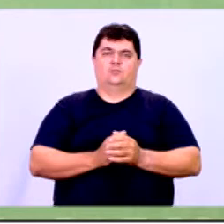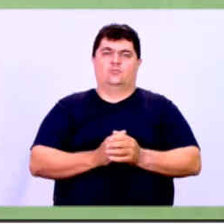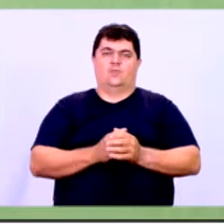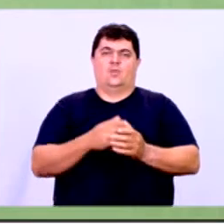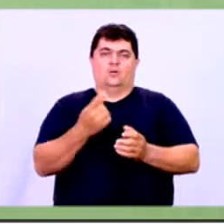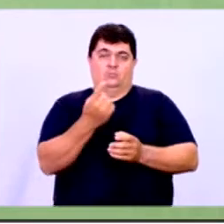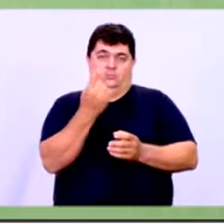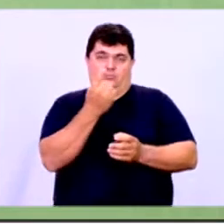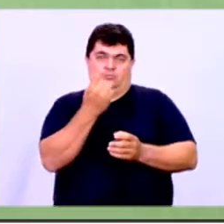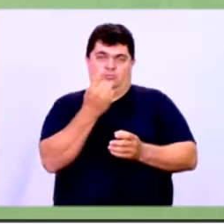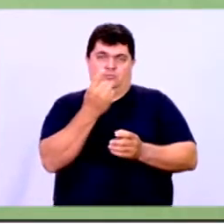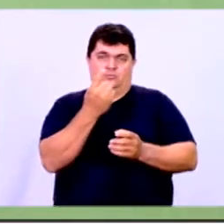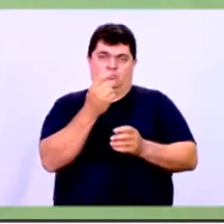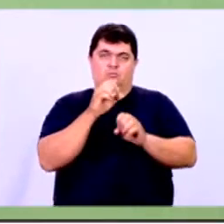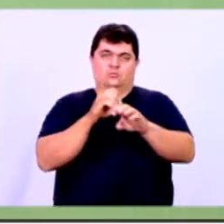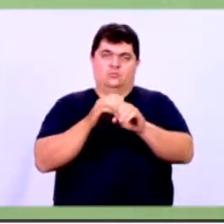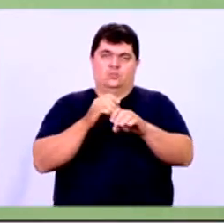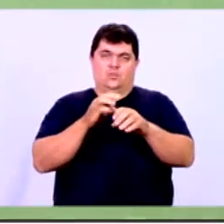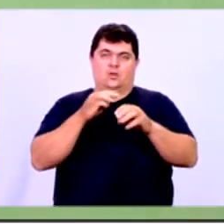1 veremos